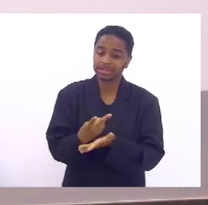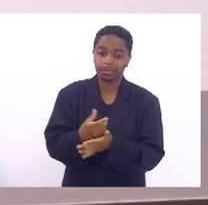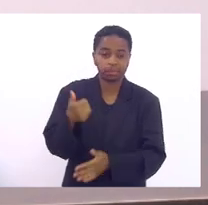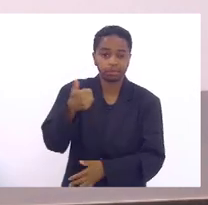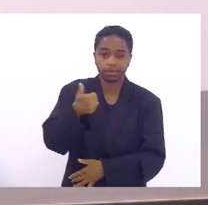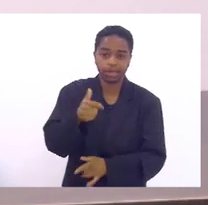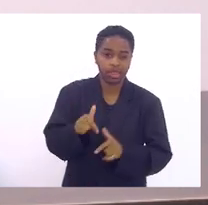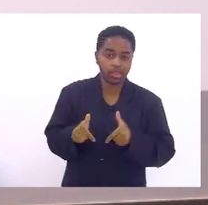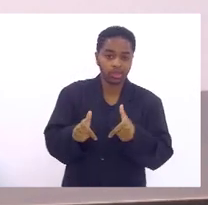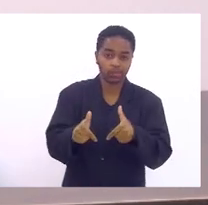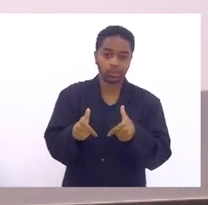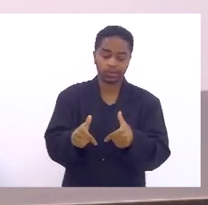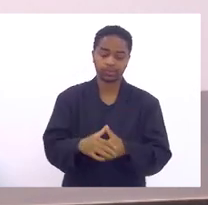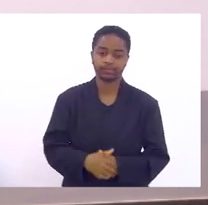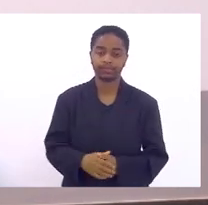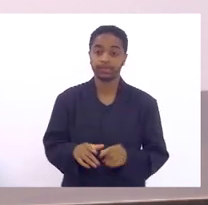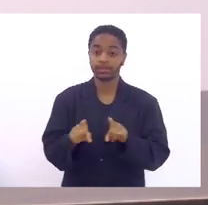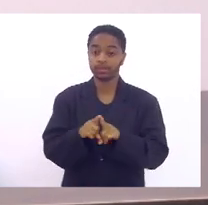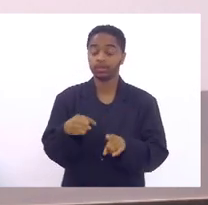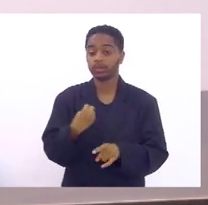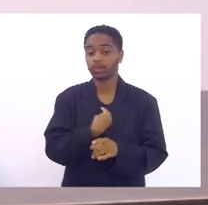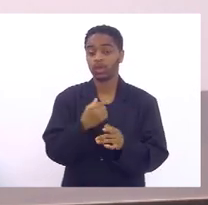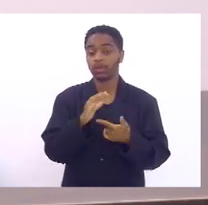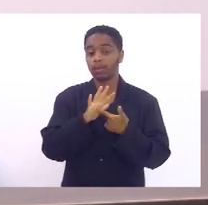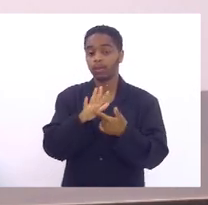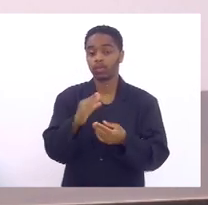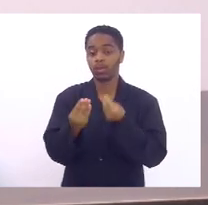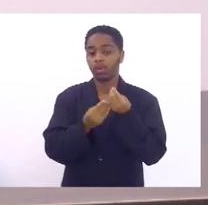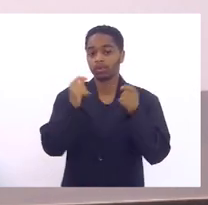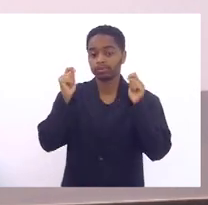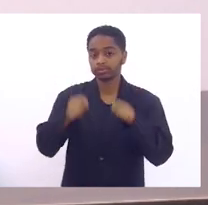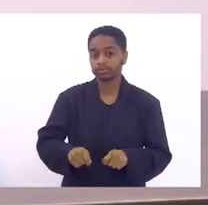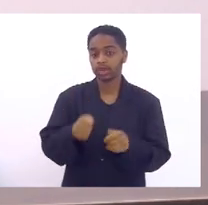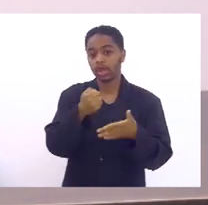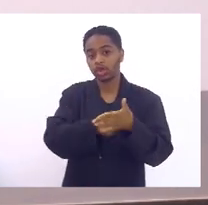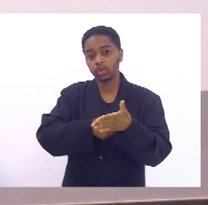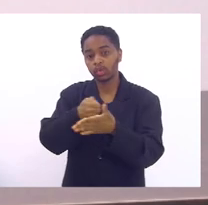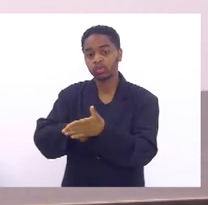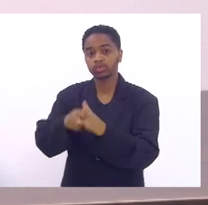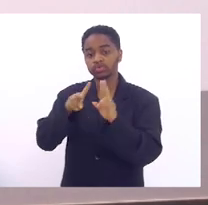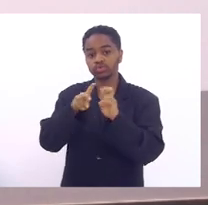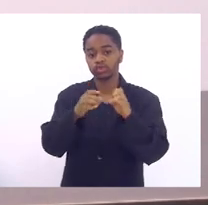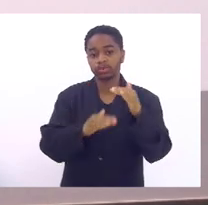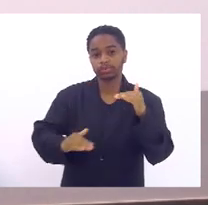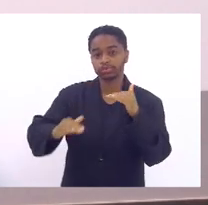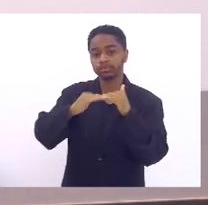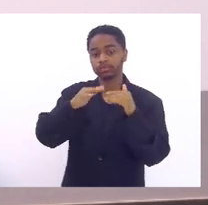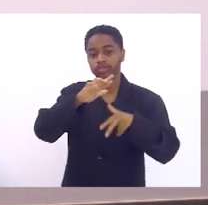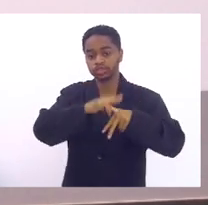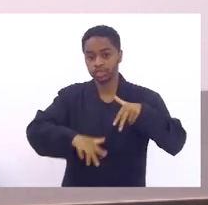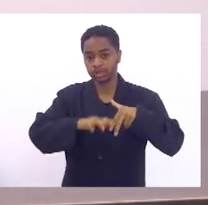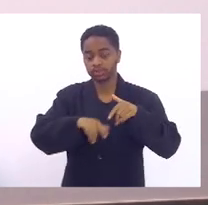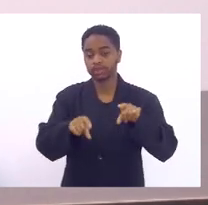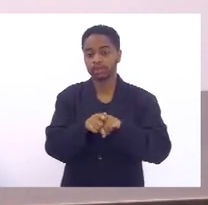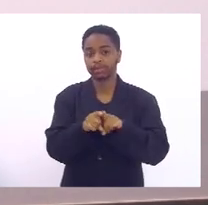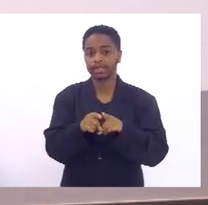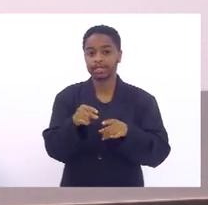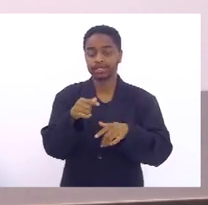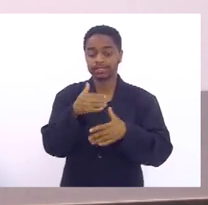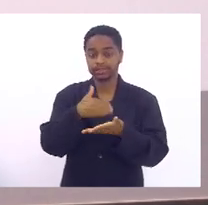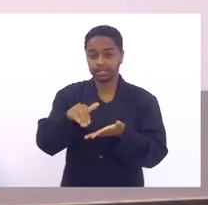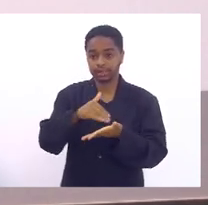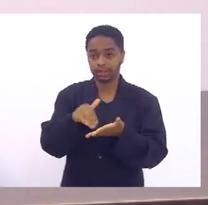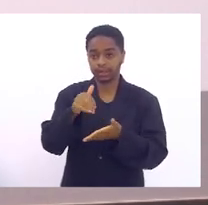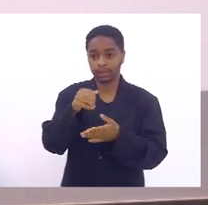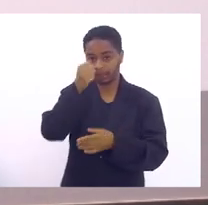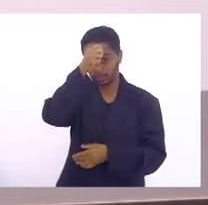eh e a gente vem demonstrando muito esse nosso potencial na luta na Equidade de gênero né Inclusive a a secretaria municipal de políticas e promoção da